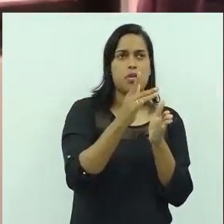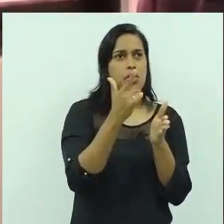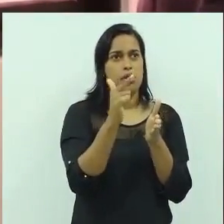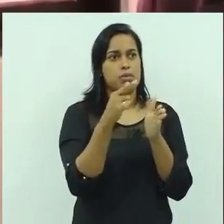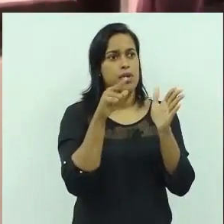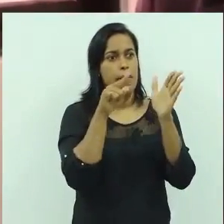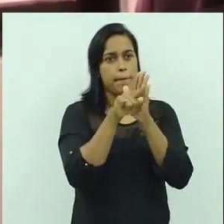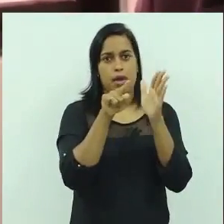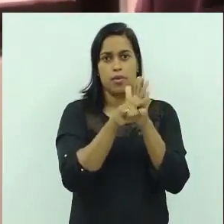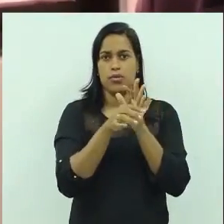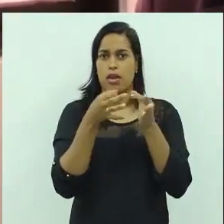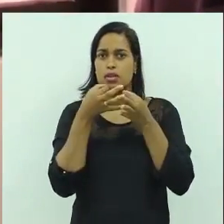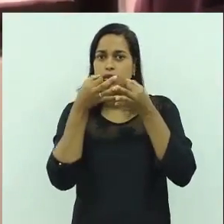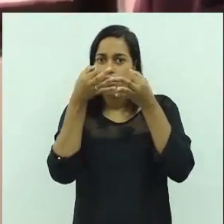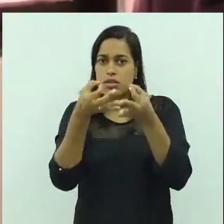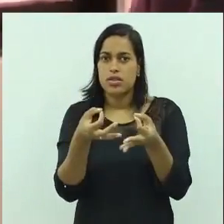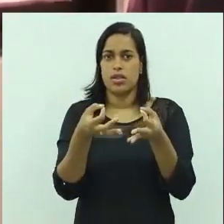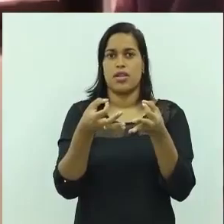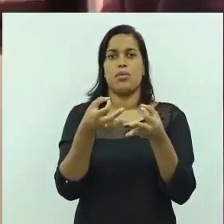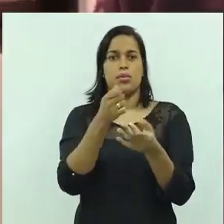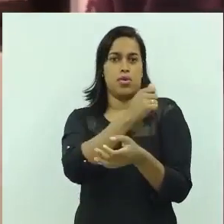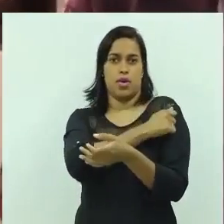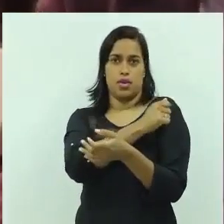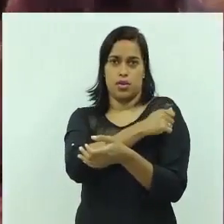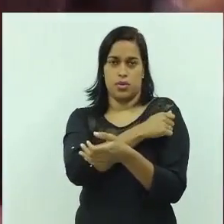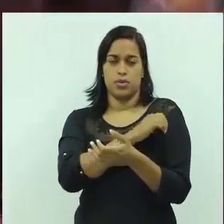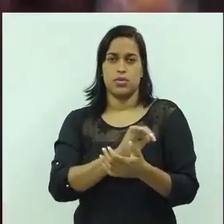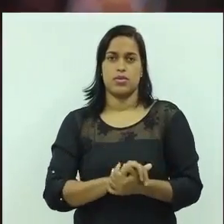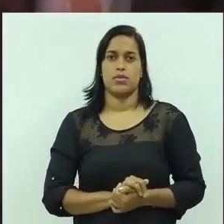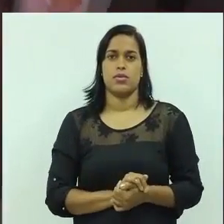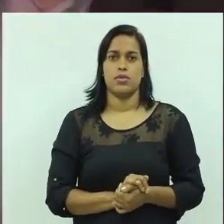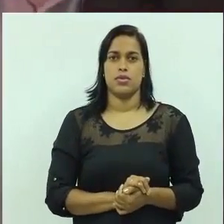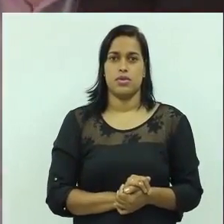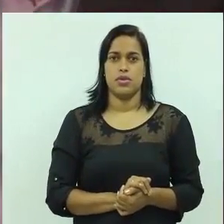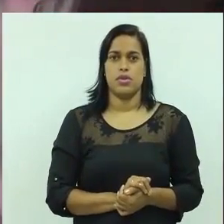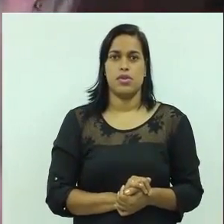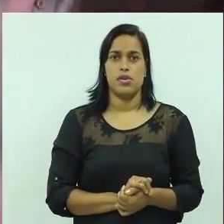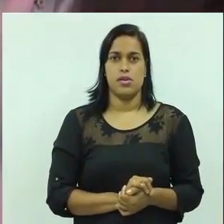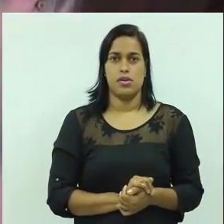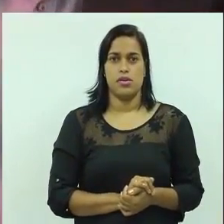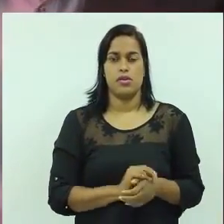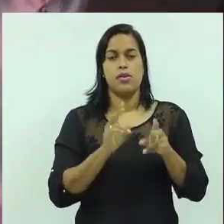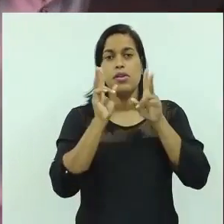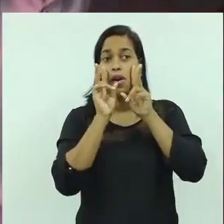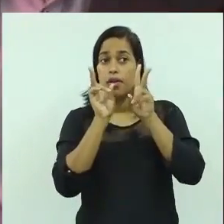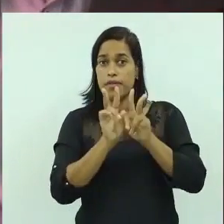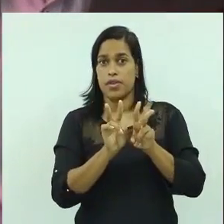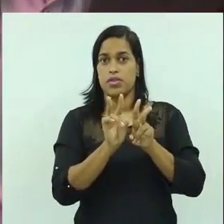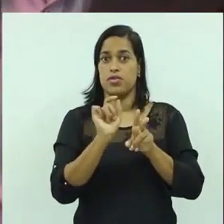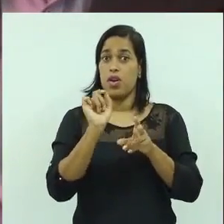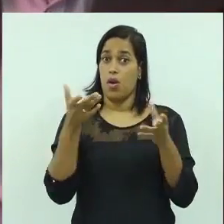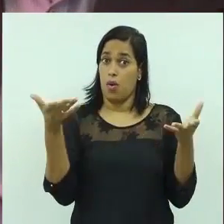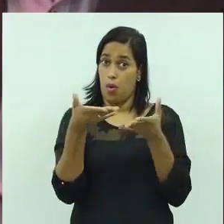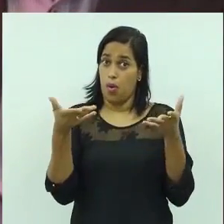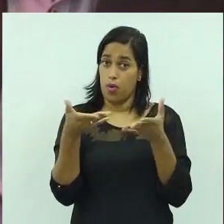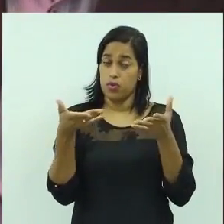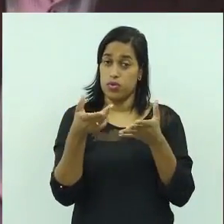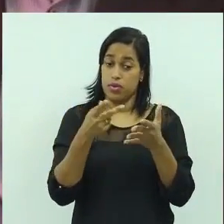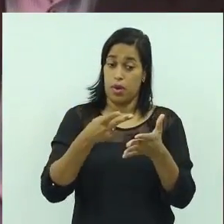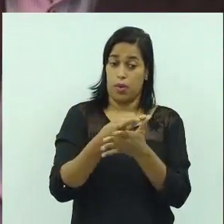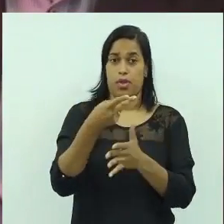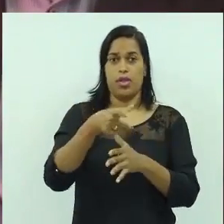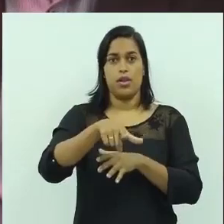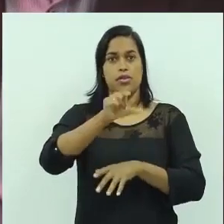perguntado e deixe como dica final para nosso aluno? Ok. Vê só. O que acontece hoje nas seleções